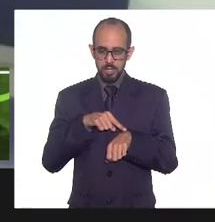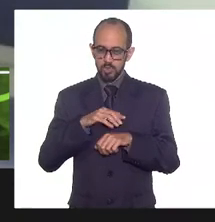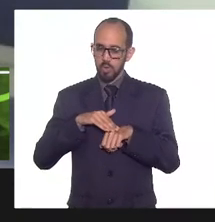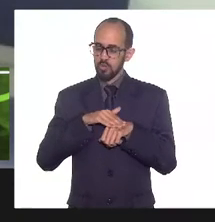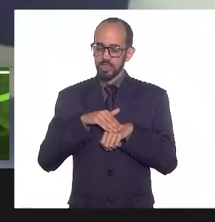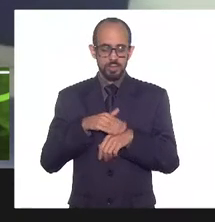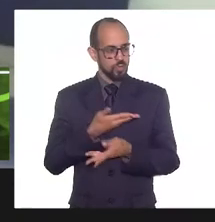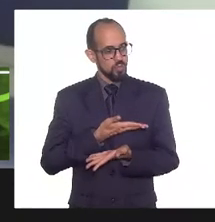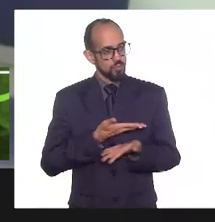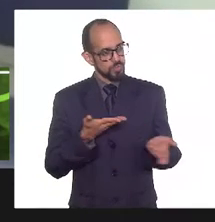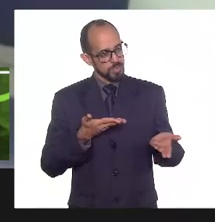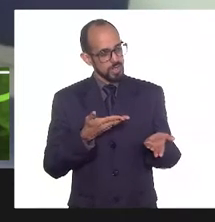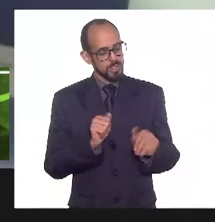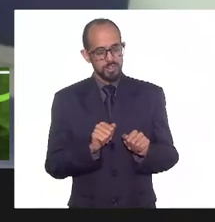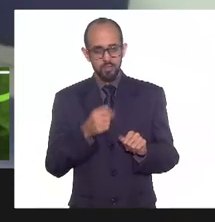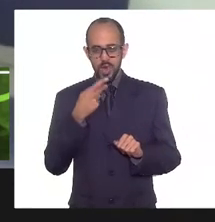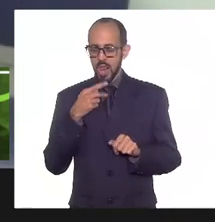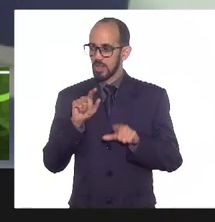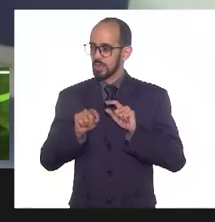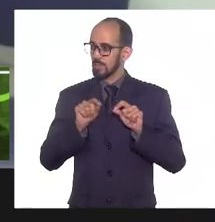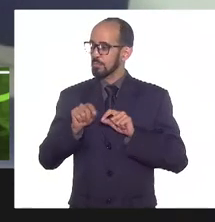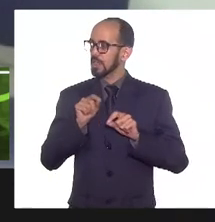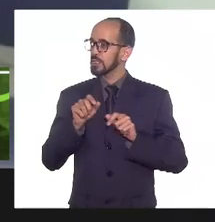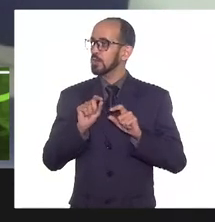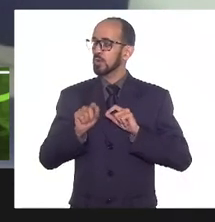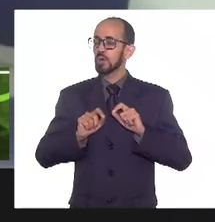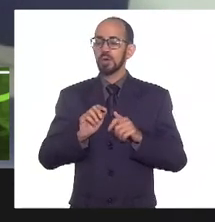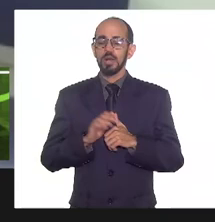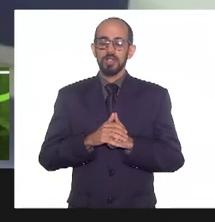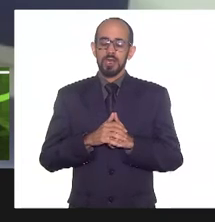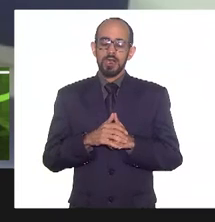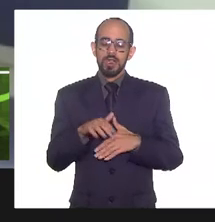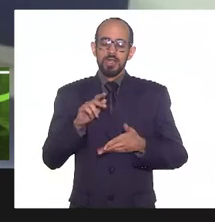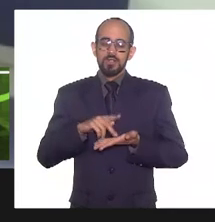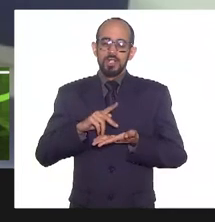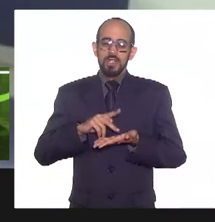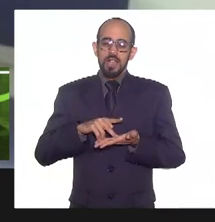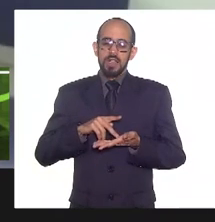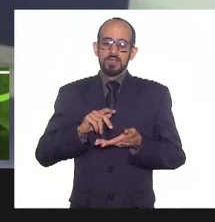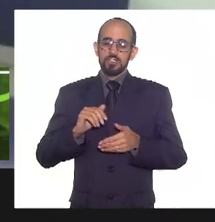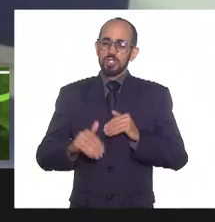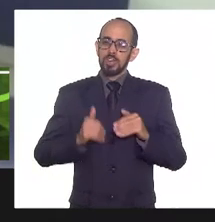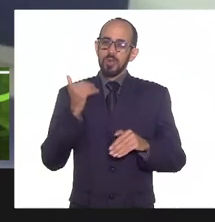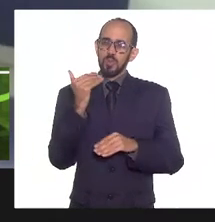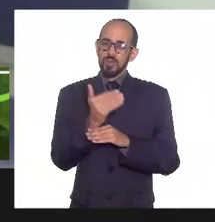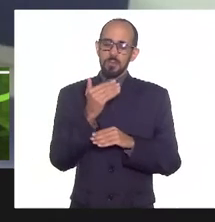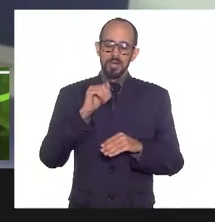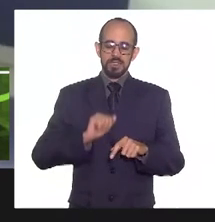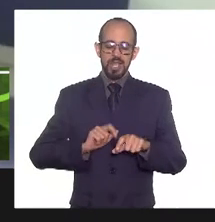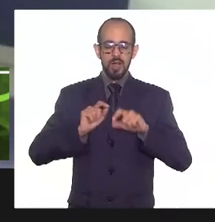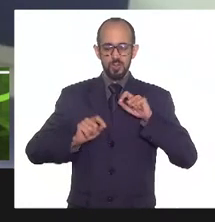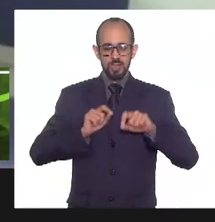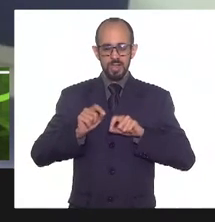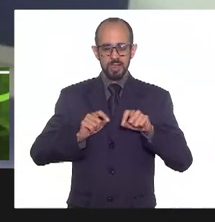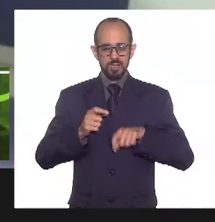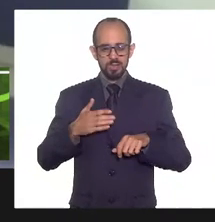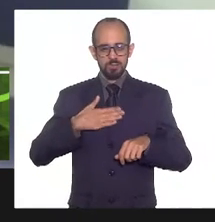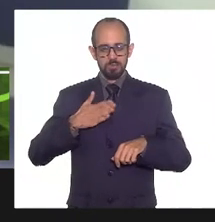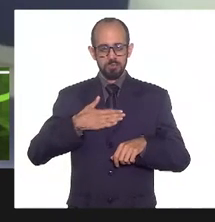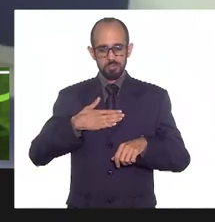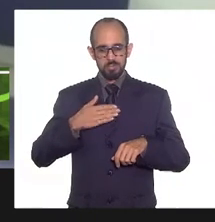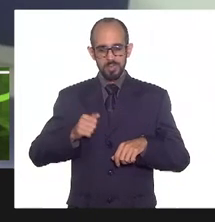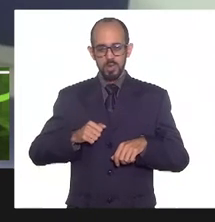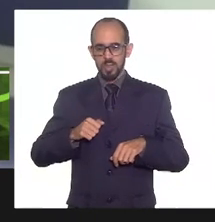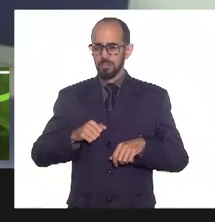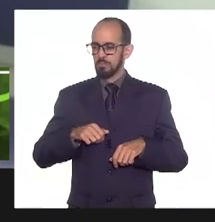vocês é um prazer assim que realmente ultrapassa aquilo que é do meu métier